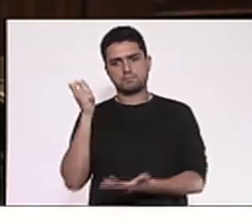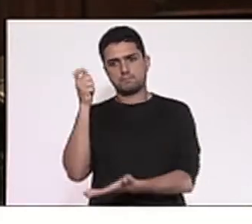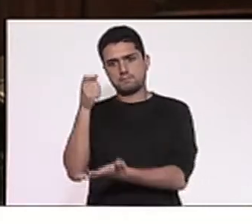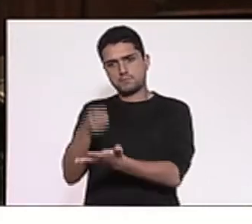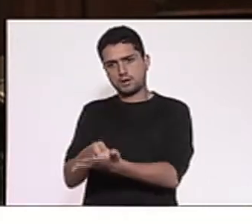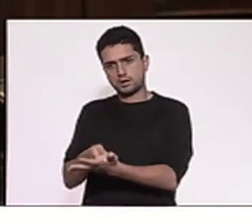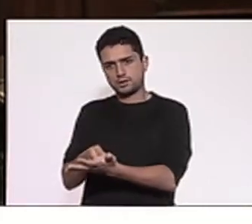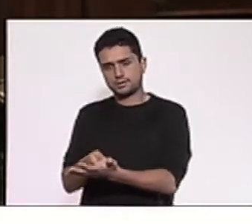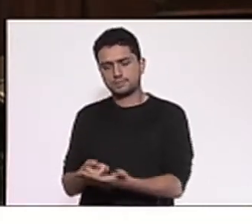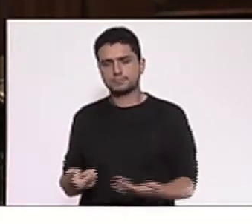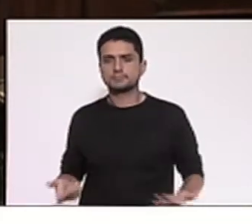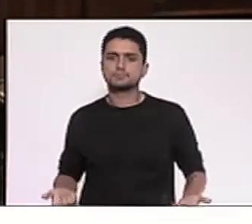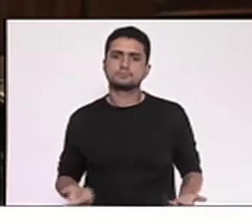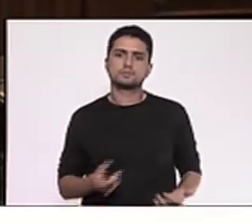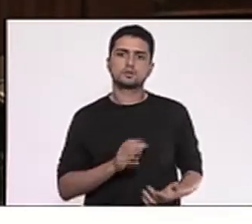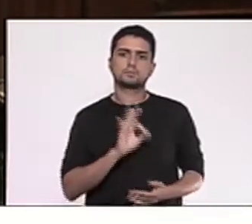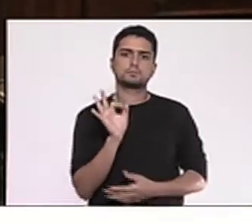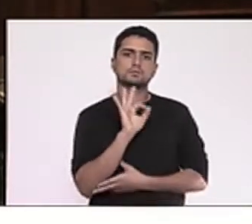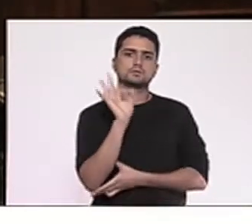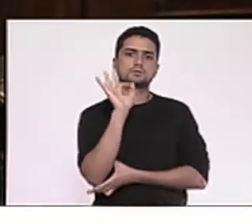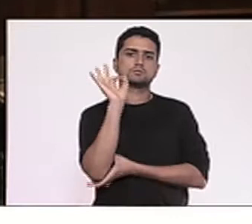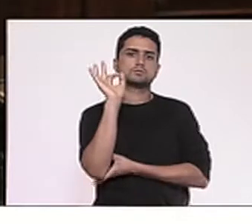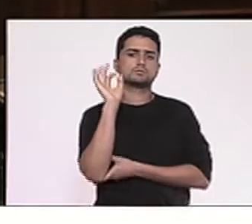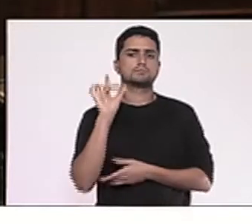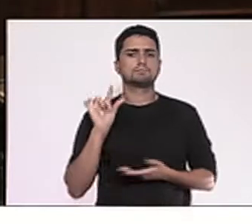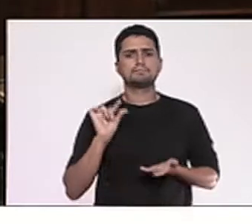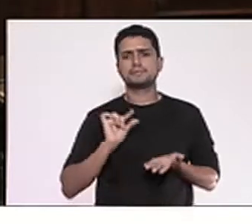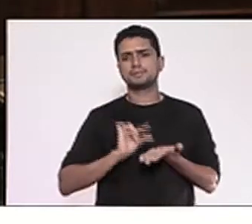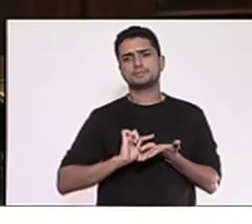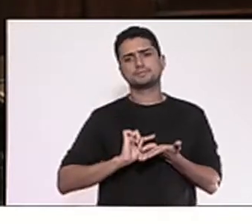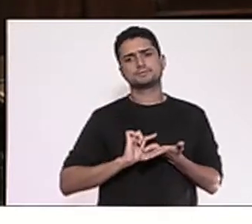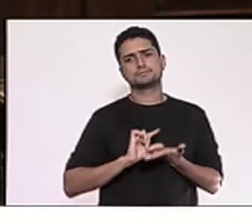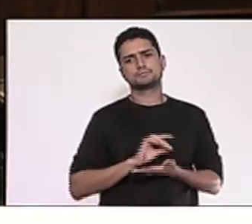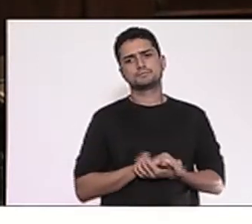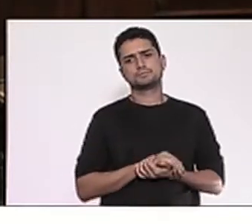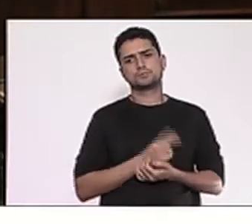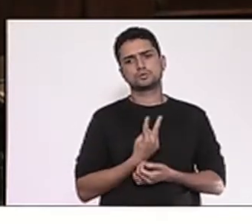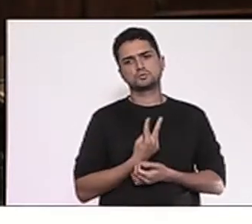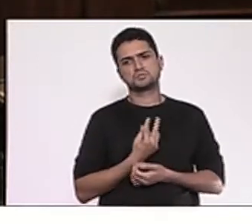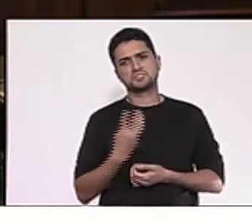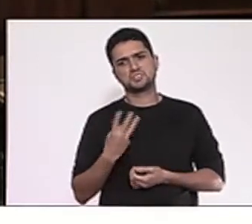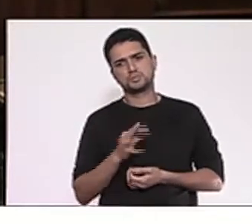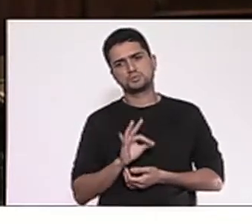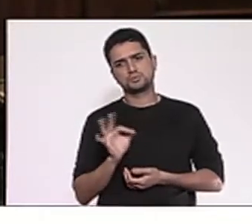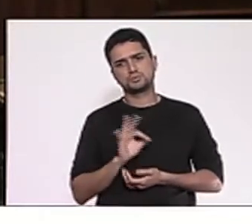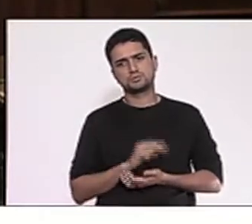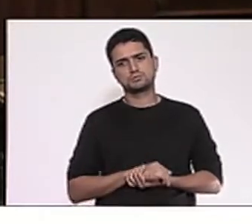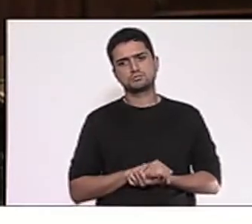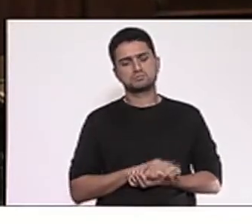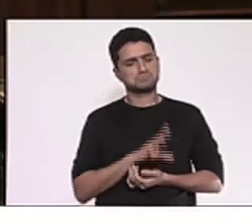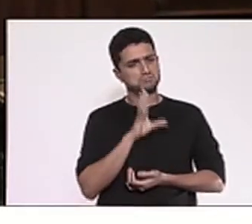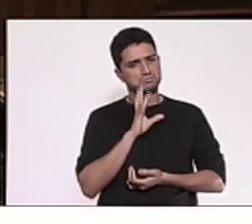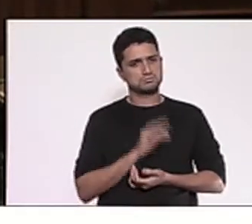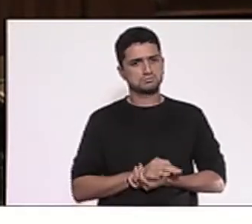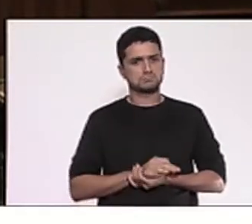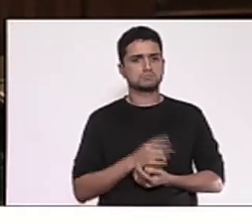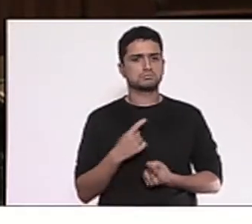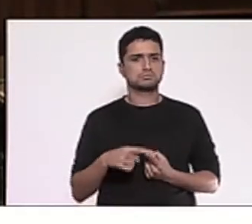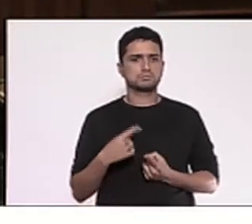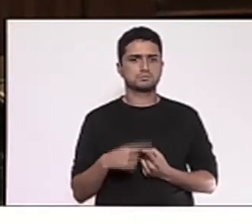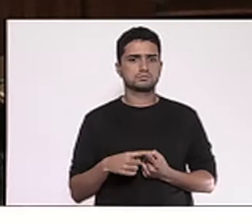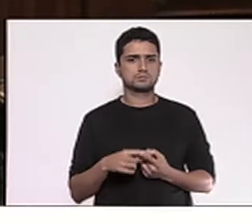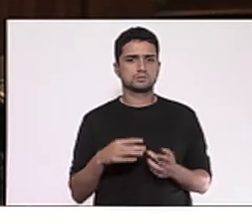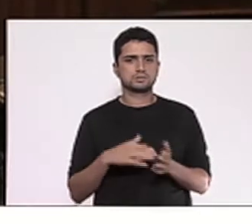seja, talvez não, certamente esse percentual é muito menor. 2%, 3%, não se sabe, porque